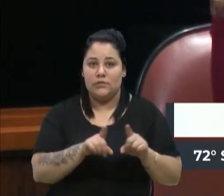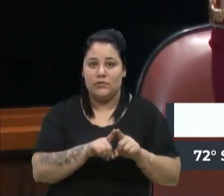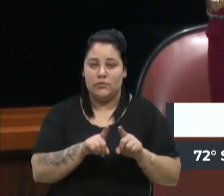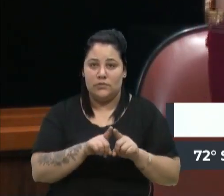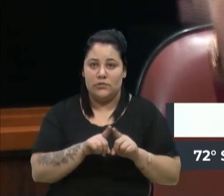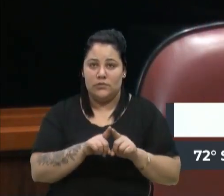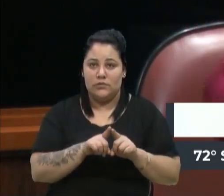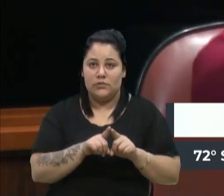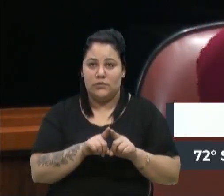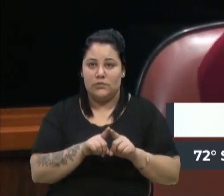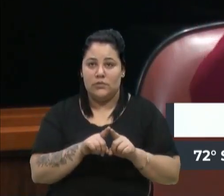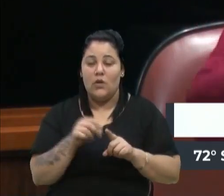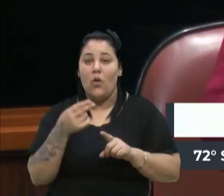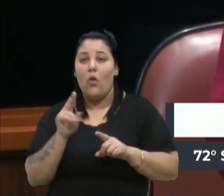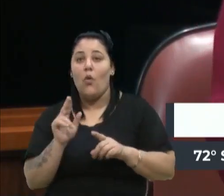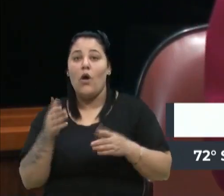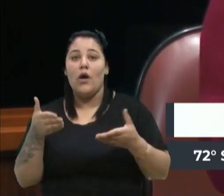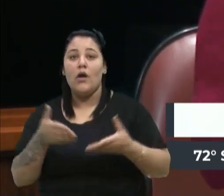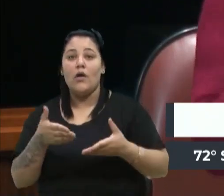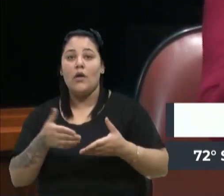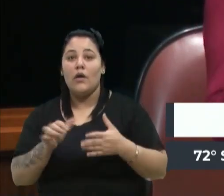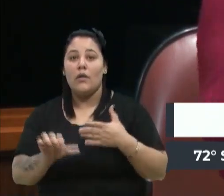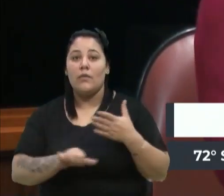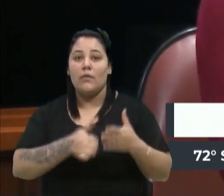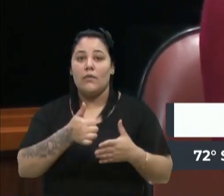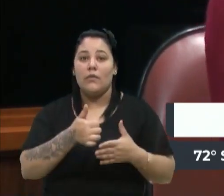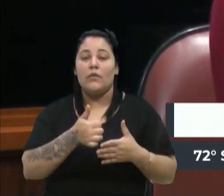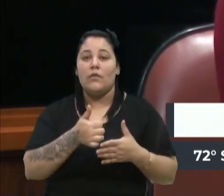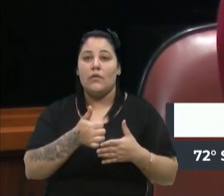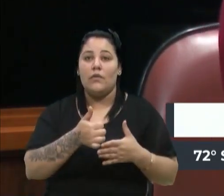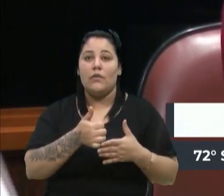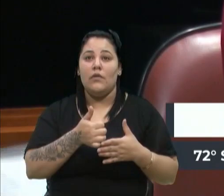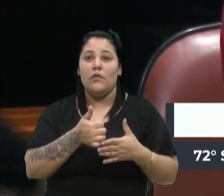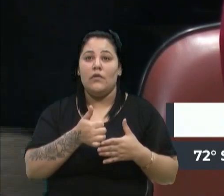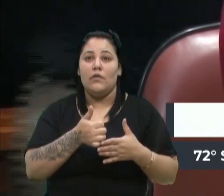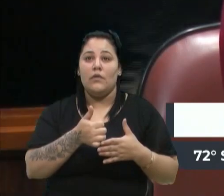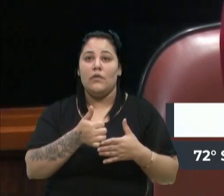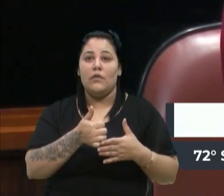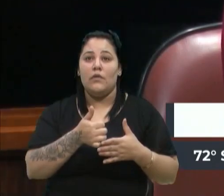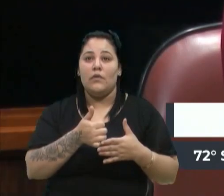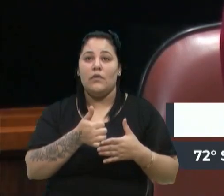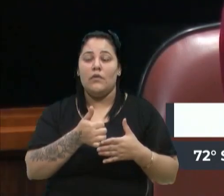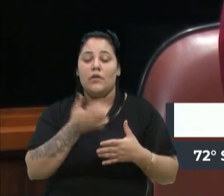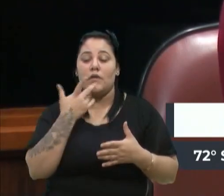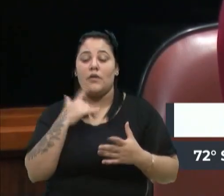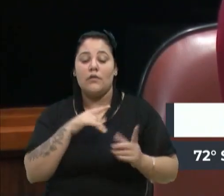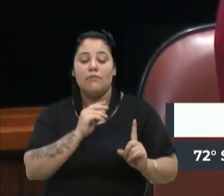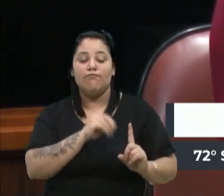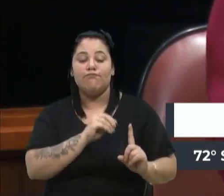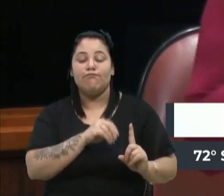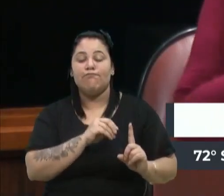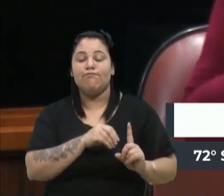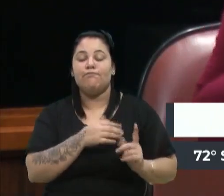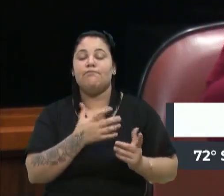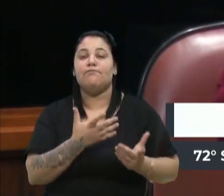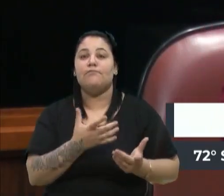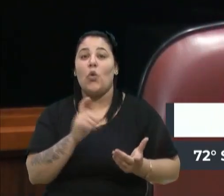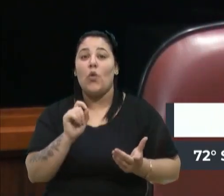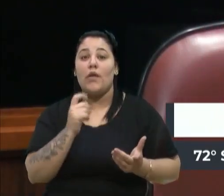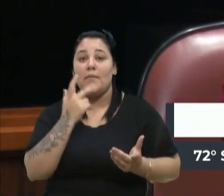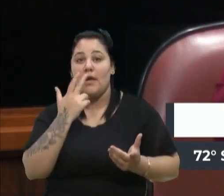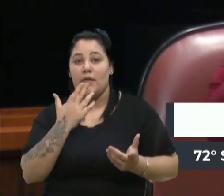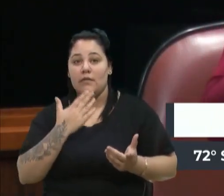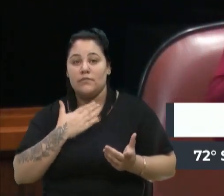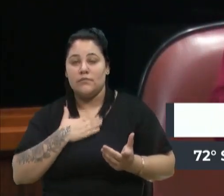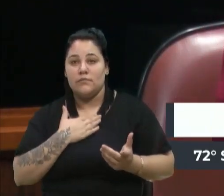que agora melhorou a situação das crianças em situação de vulnerabilidade? O que me